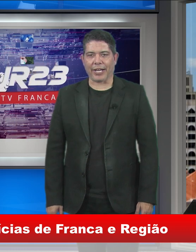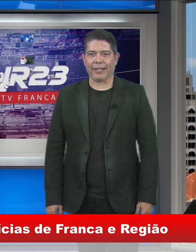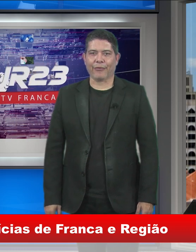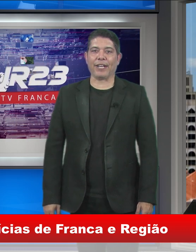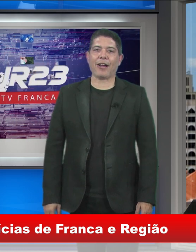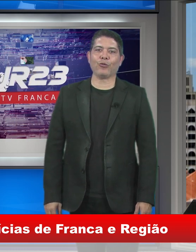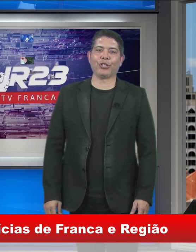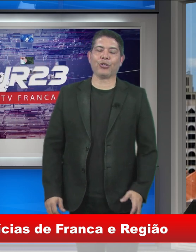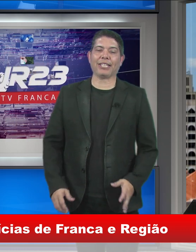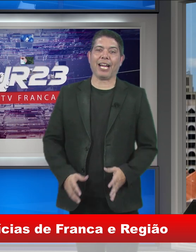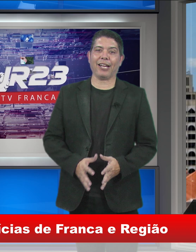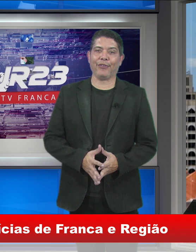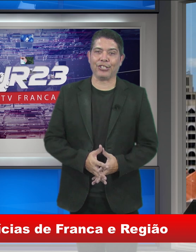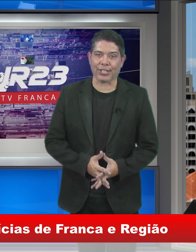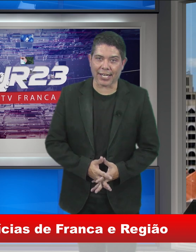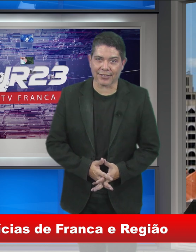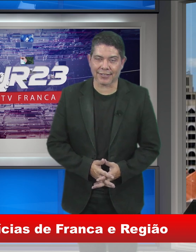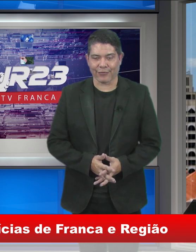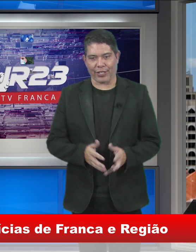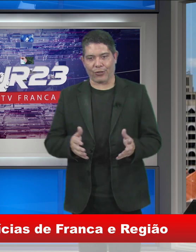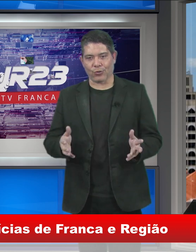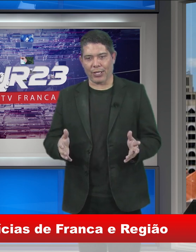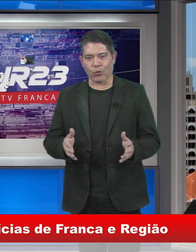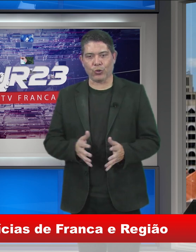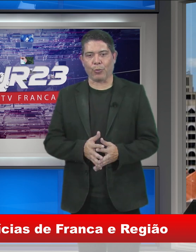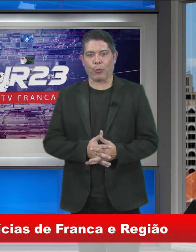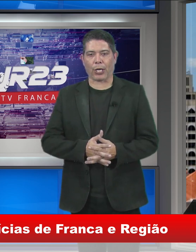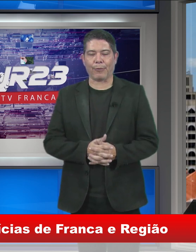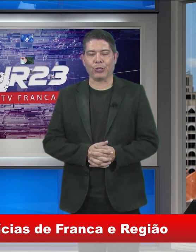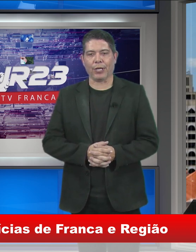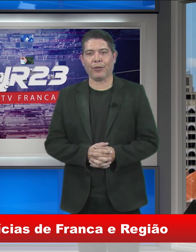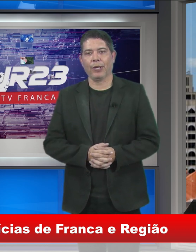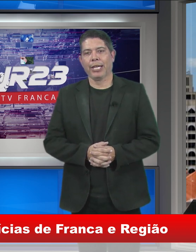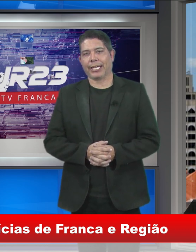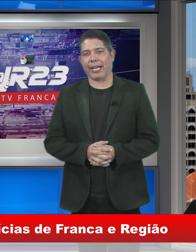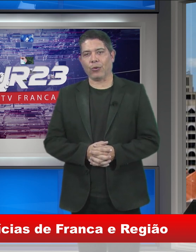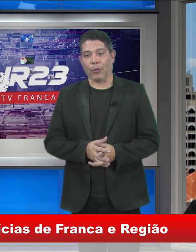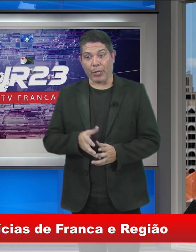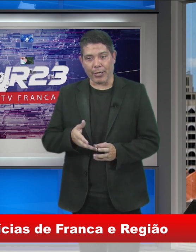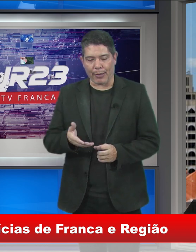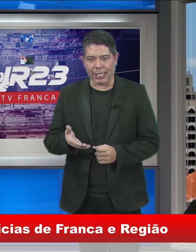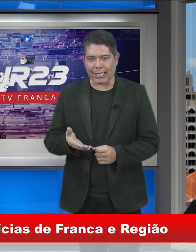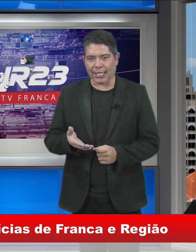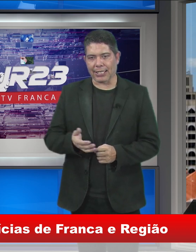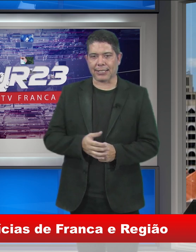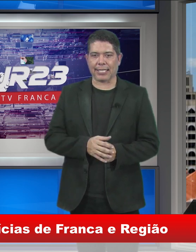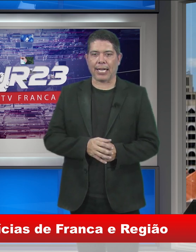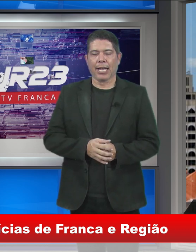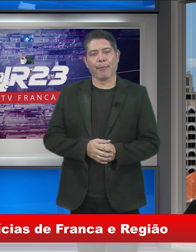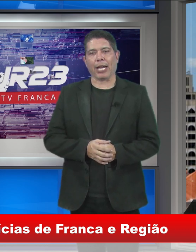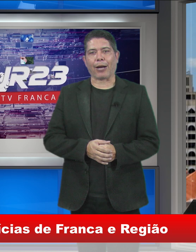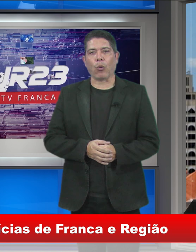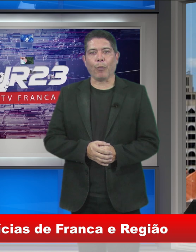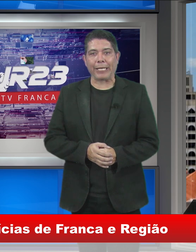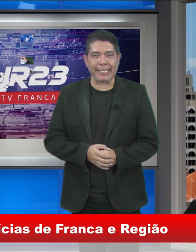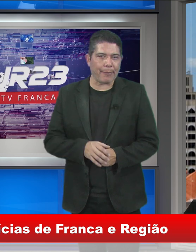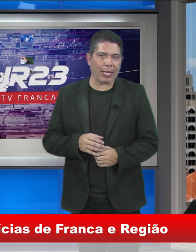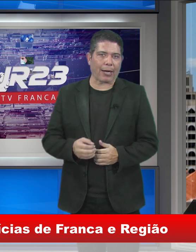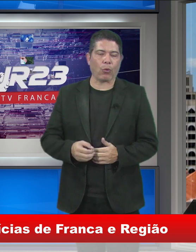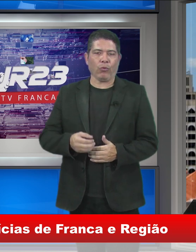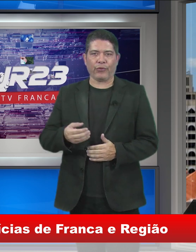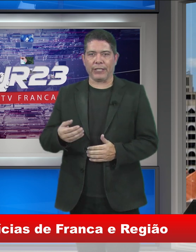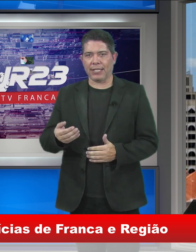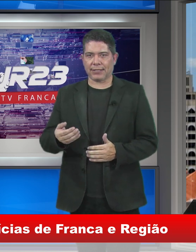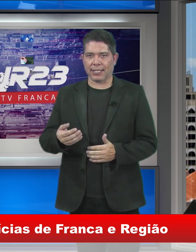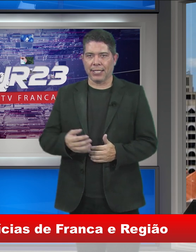É isso aí. Final de JR23, final do ano, último programa do ano. Quero primeiramente agradecer pela companhia,